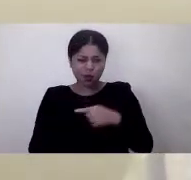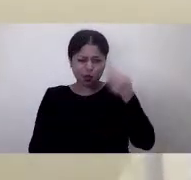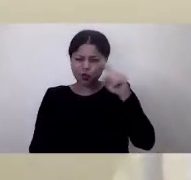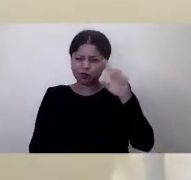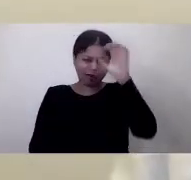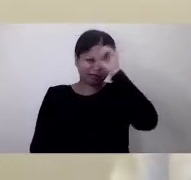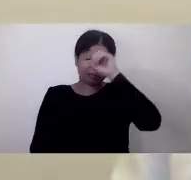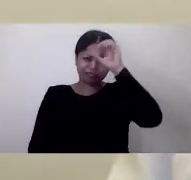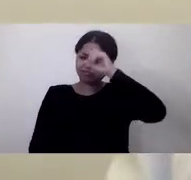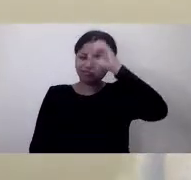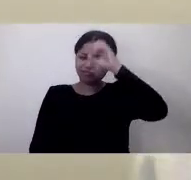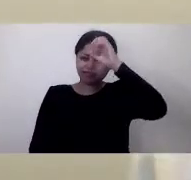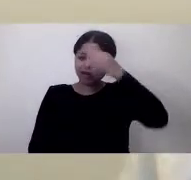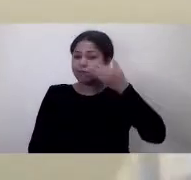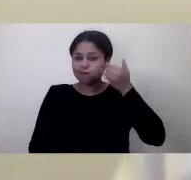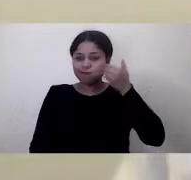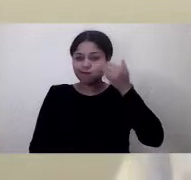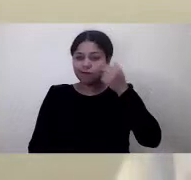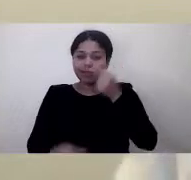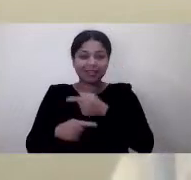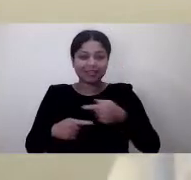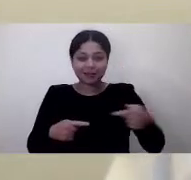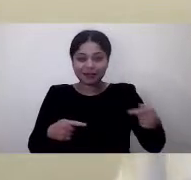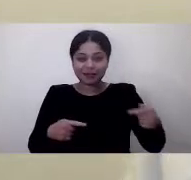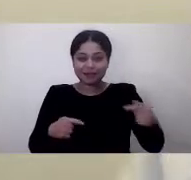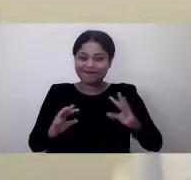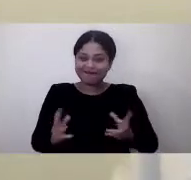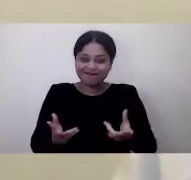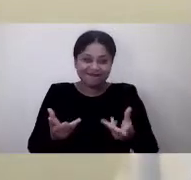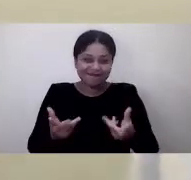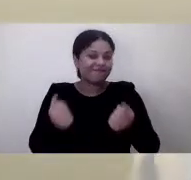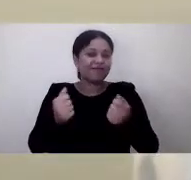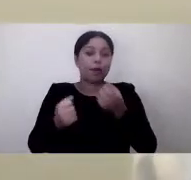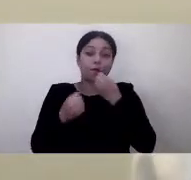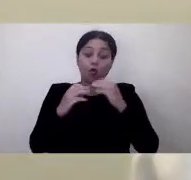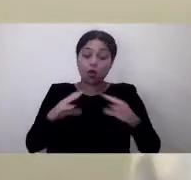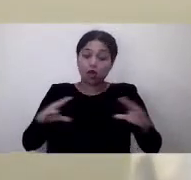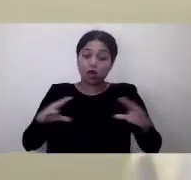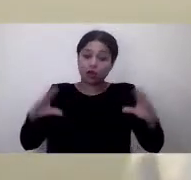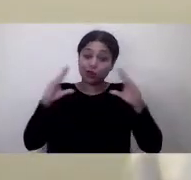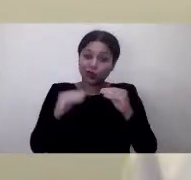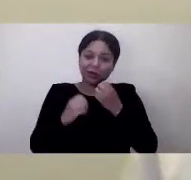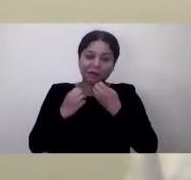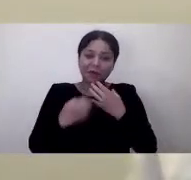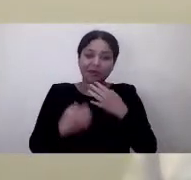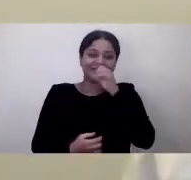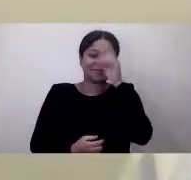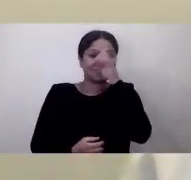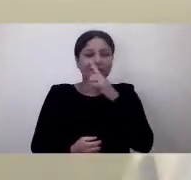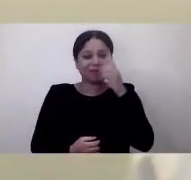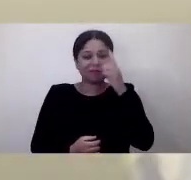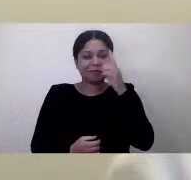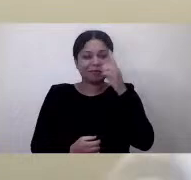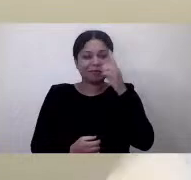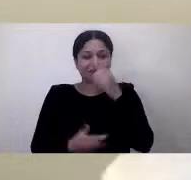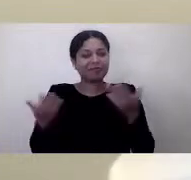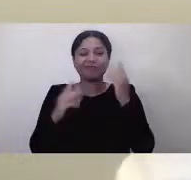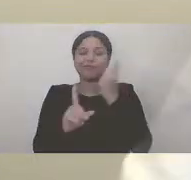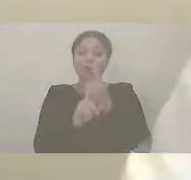os insights dessa nossa semana incrível. Uma boa noite, um bom fim de semana para todos. Vejo vocês amanhã.